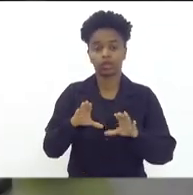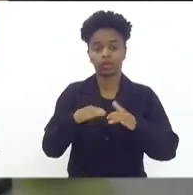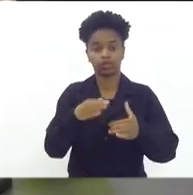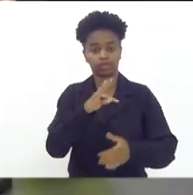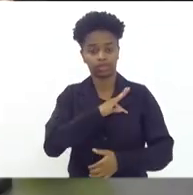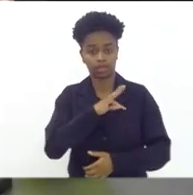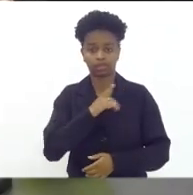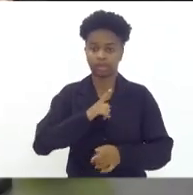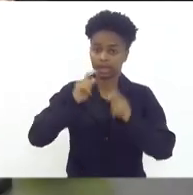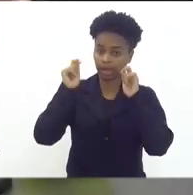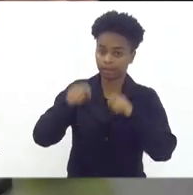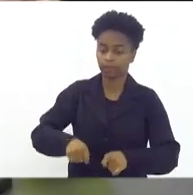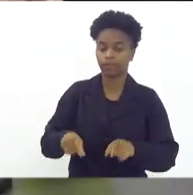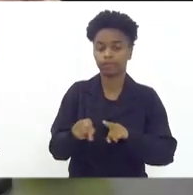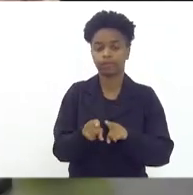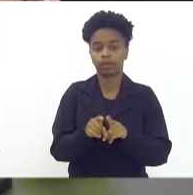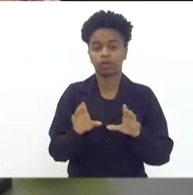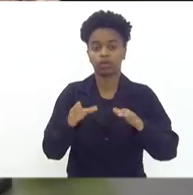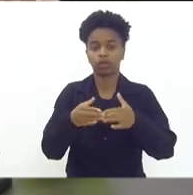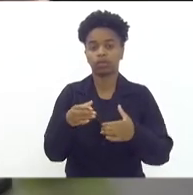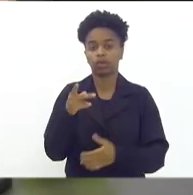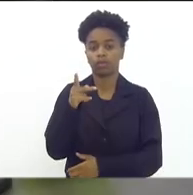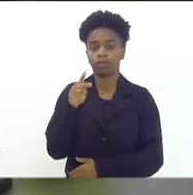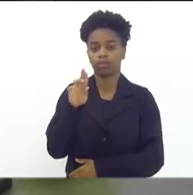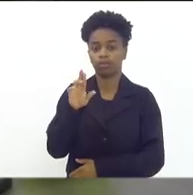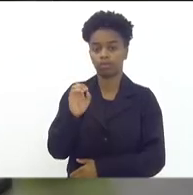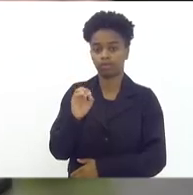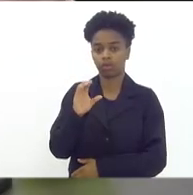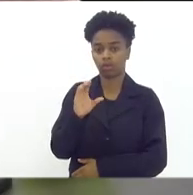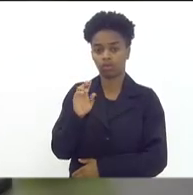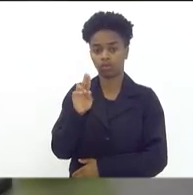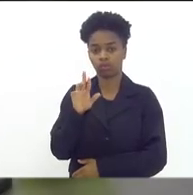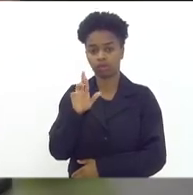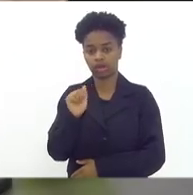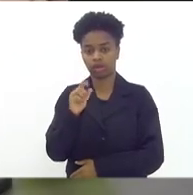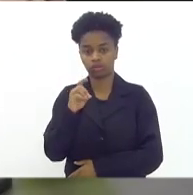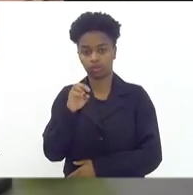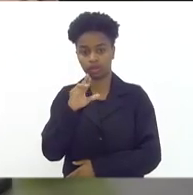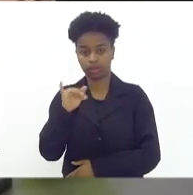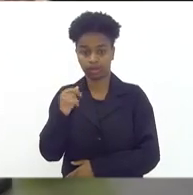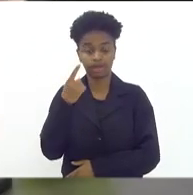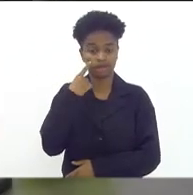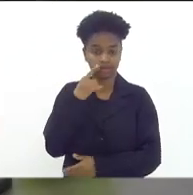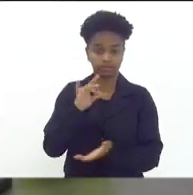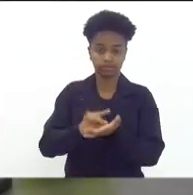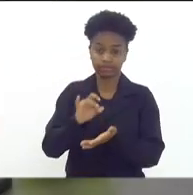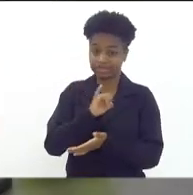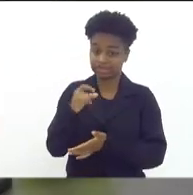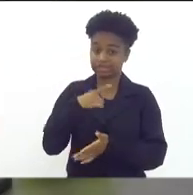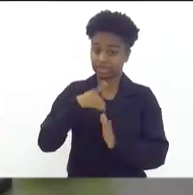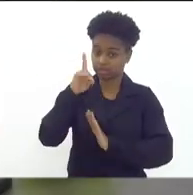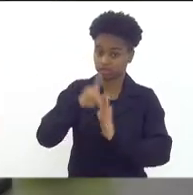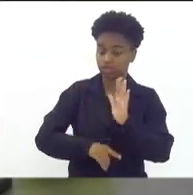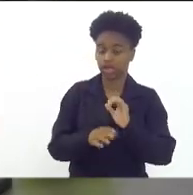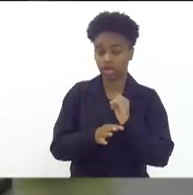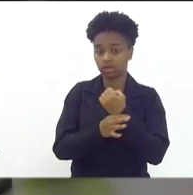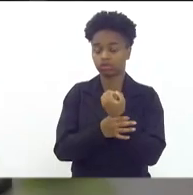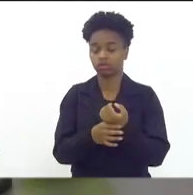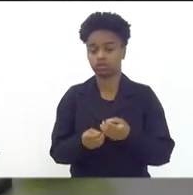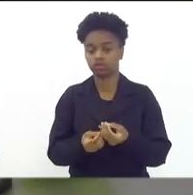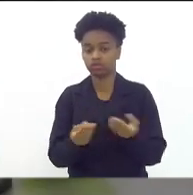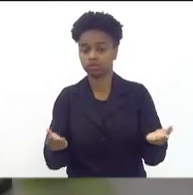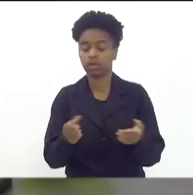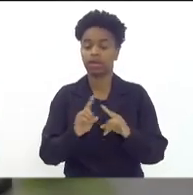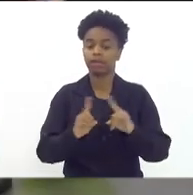capacidade por uma procuradoria que tem procurador do estado para realmente verificar se o direito dele tá garantido então a gente espera sim atender